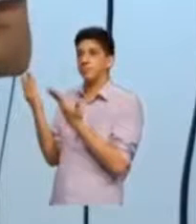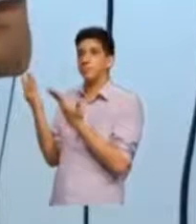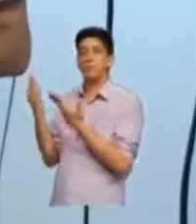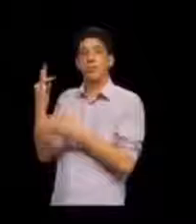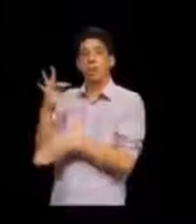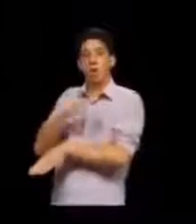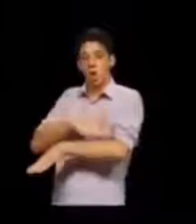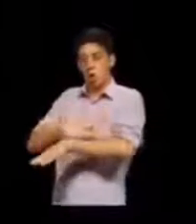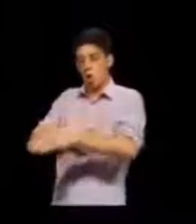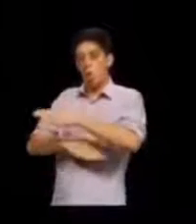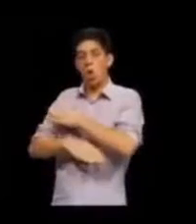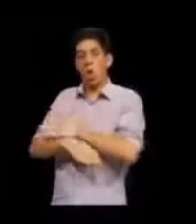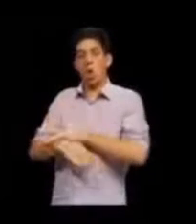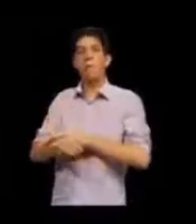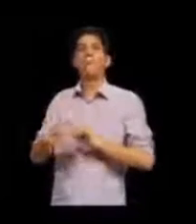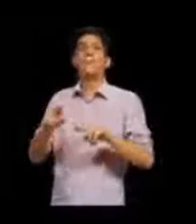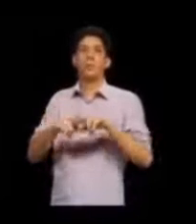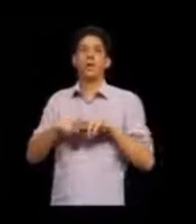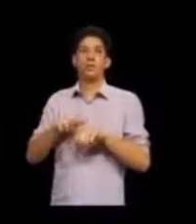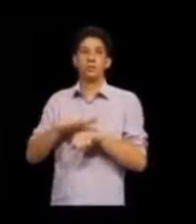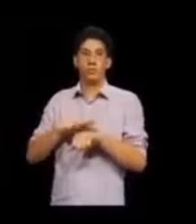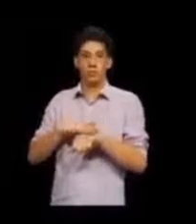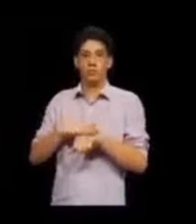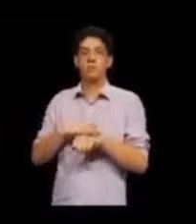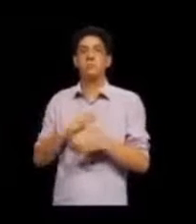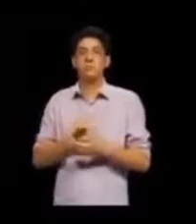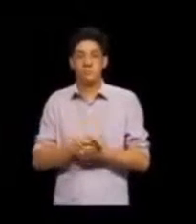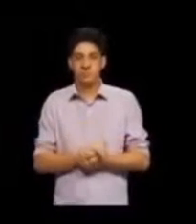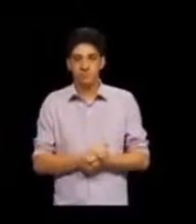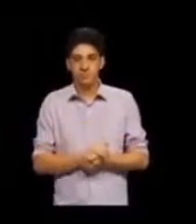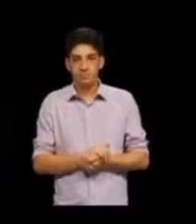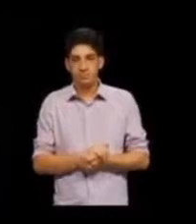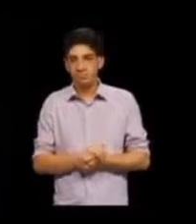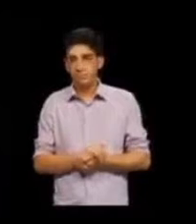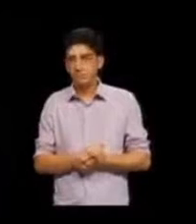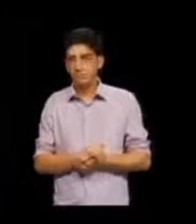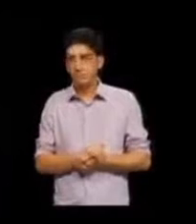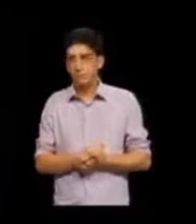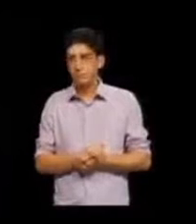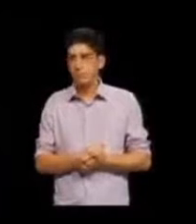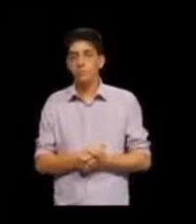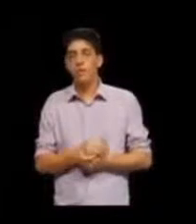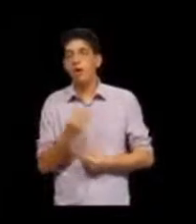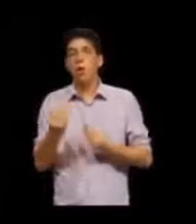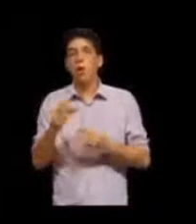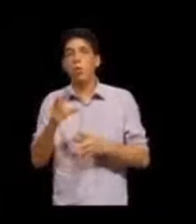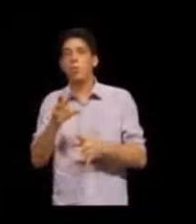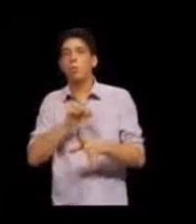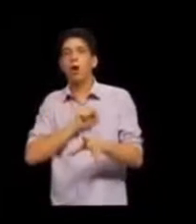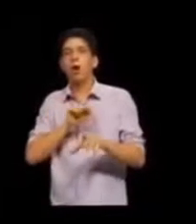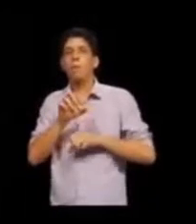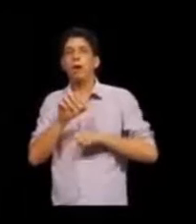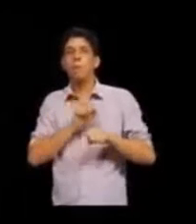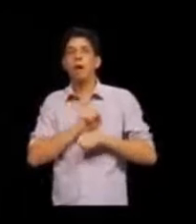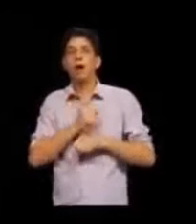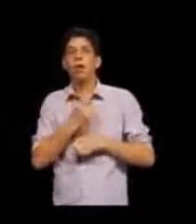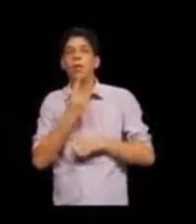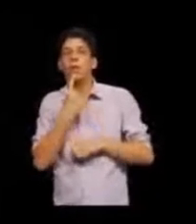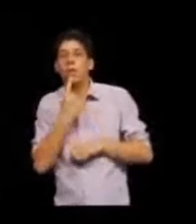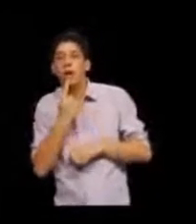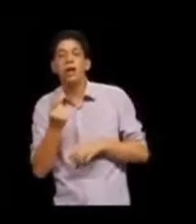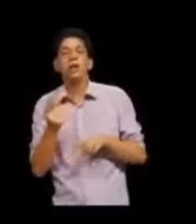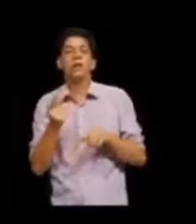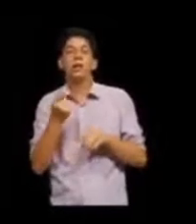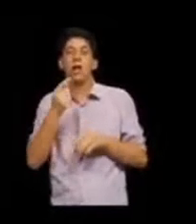varíola. Né? A gente pega a varíola, além do contato, né, com a saliva, das lesões,